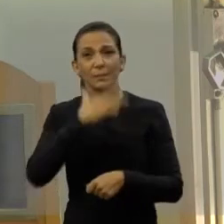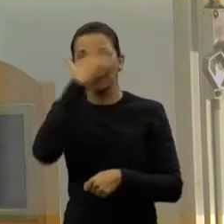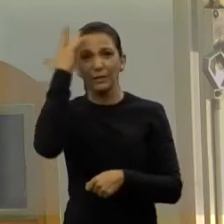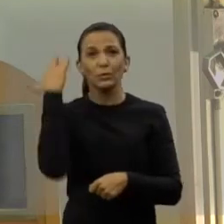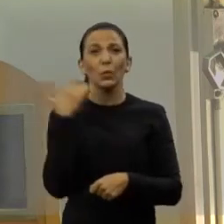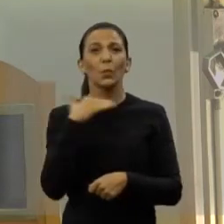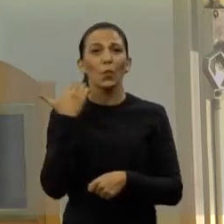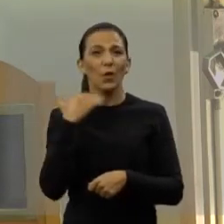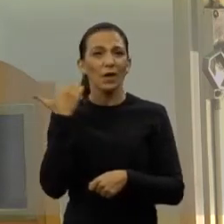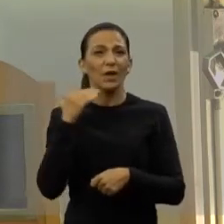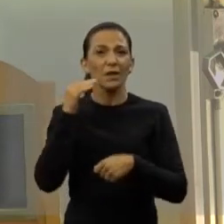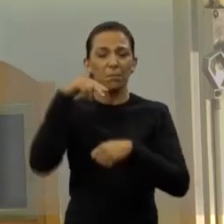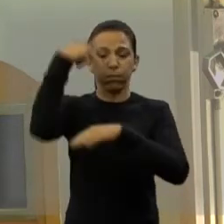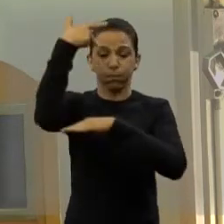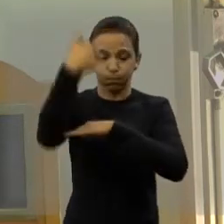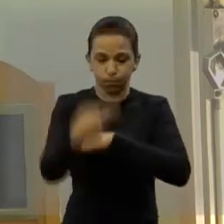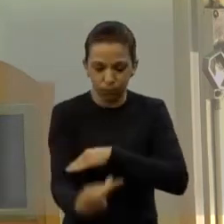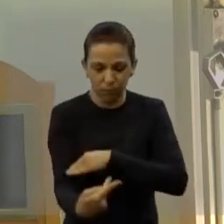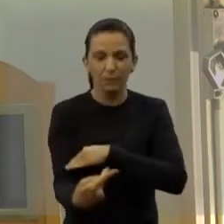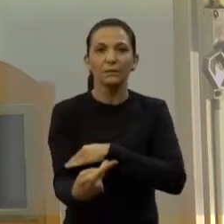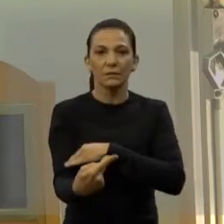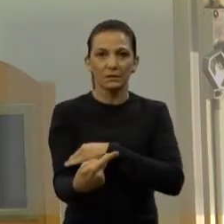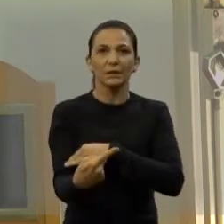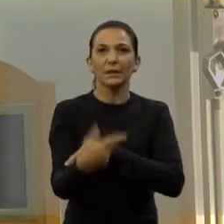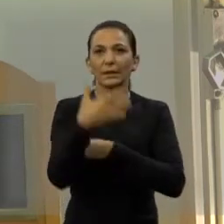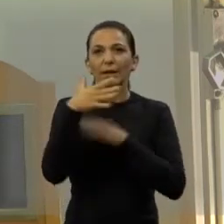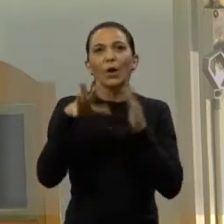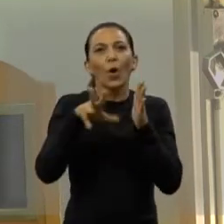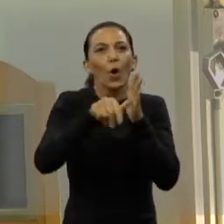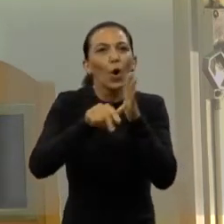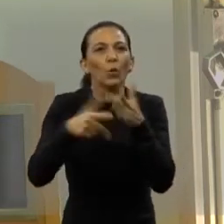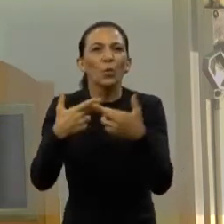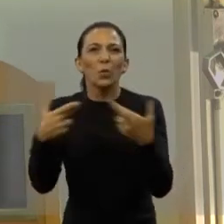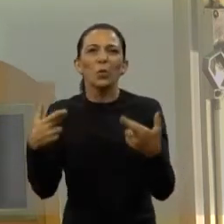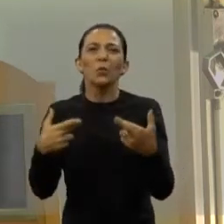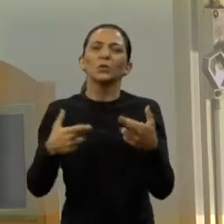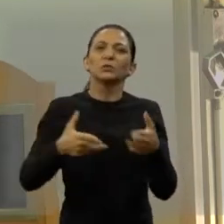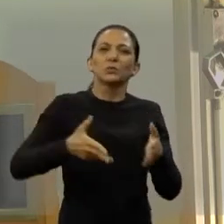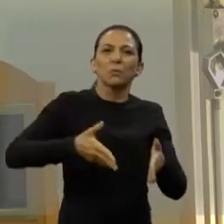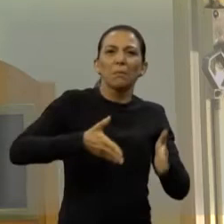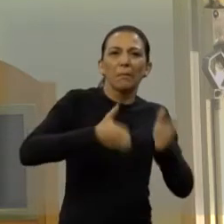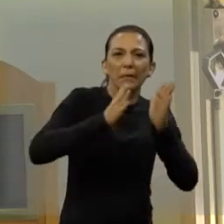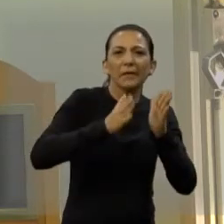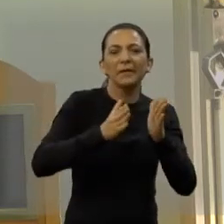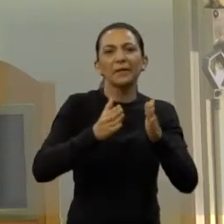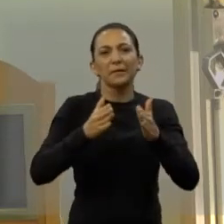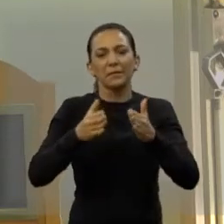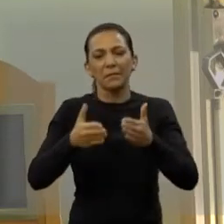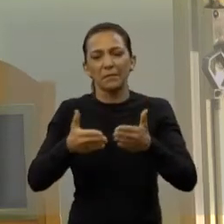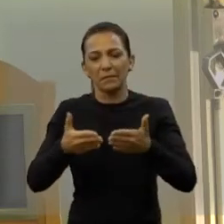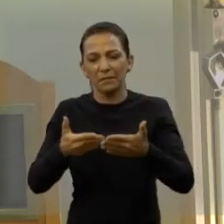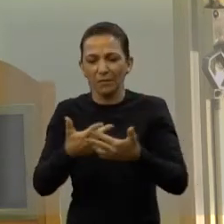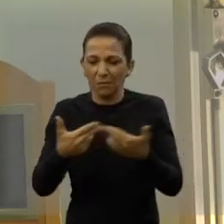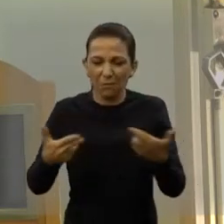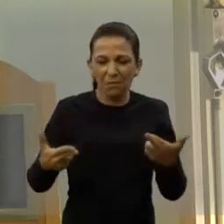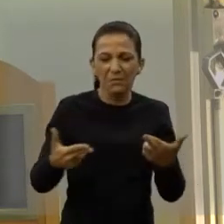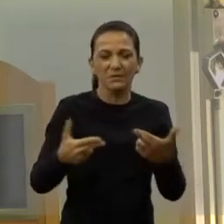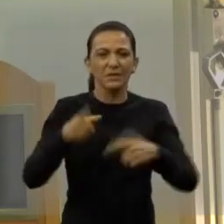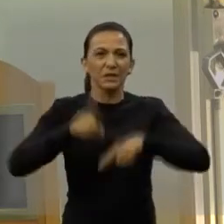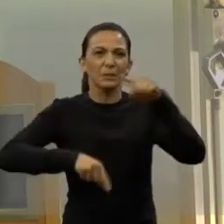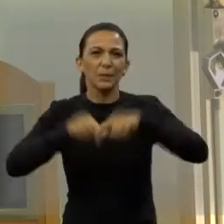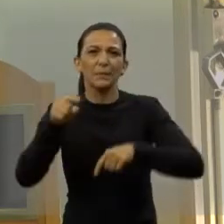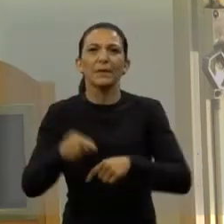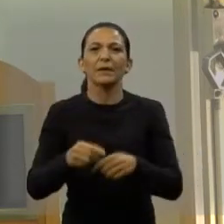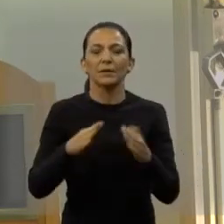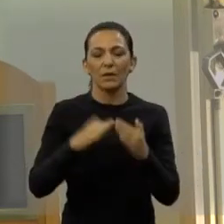caiu do andaime, na transposição, furtos de materiais, furtos de batente, lavatórios, enfim, os vizinhos não têm